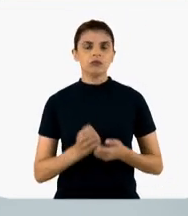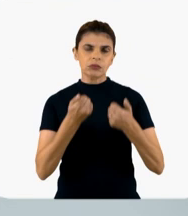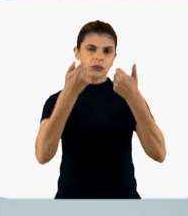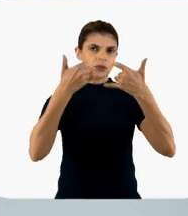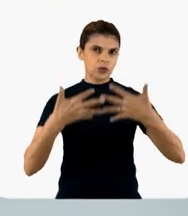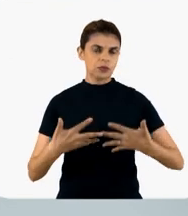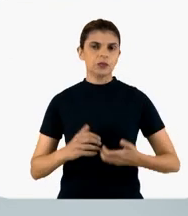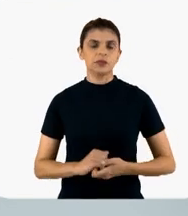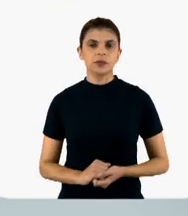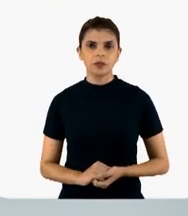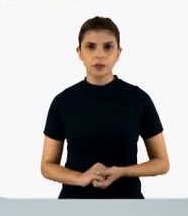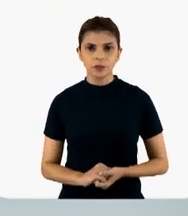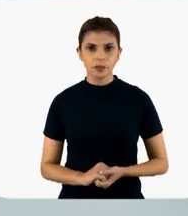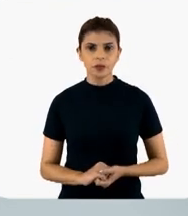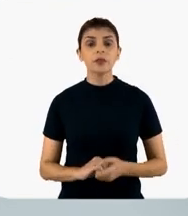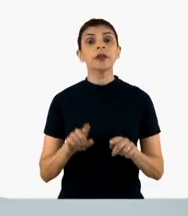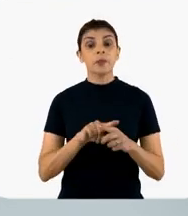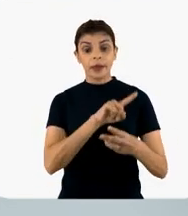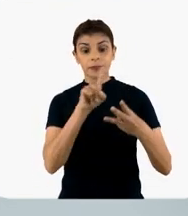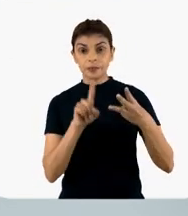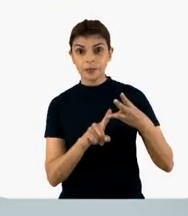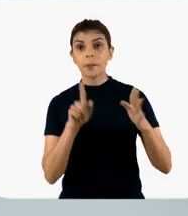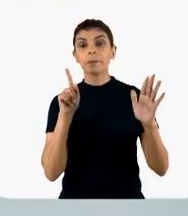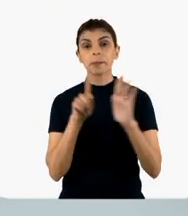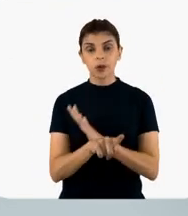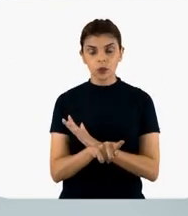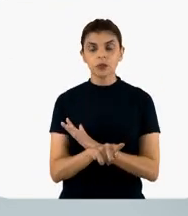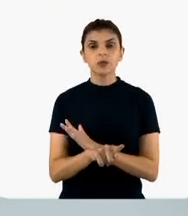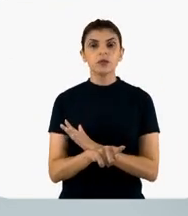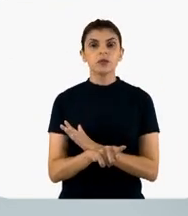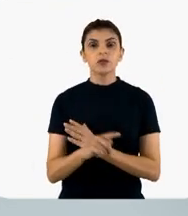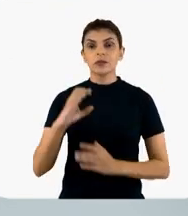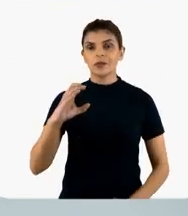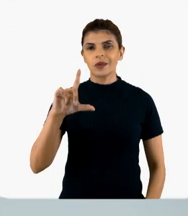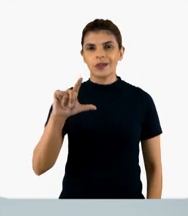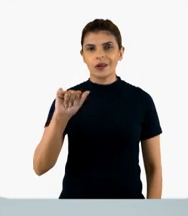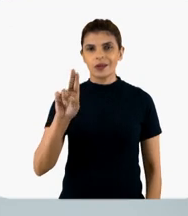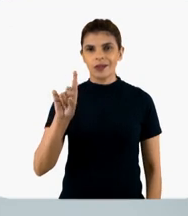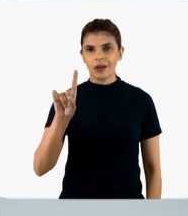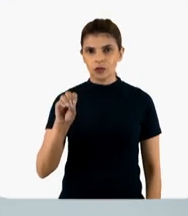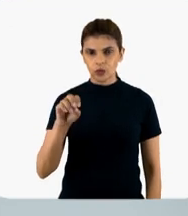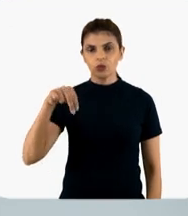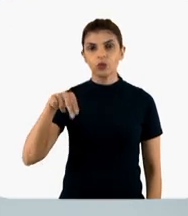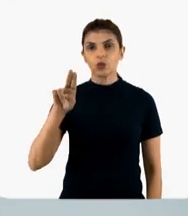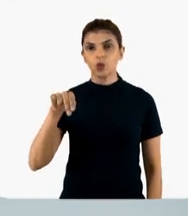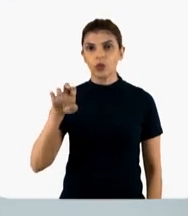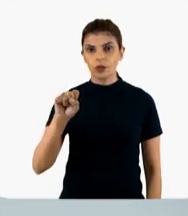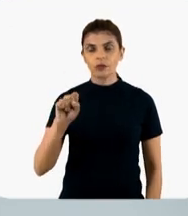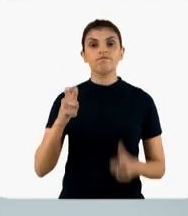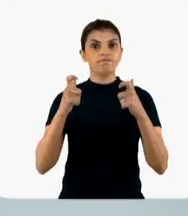Então, e ainda tem a pergunta do Cláudio Nunes, do Rio de